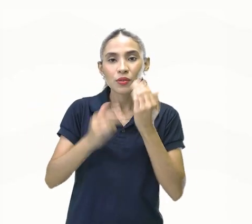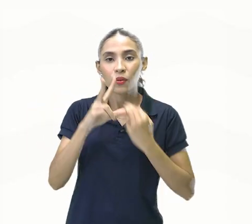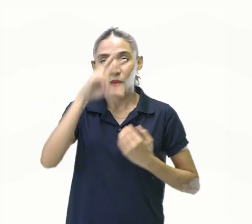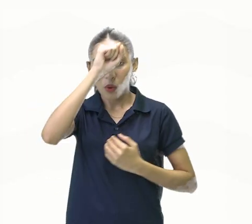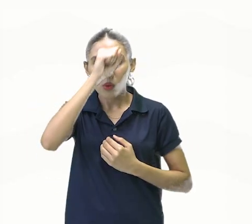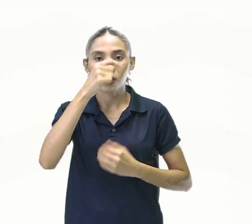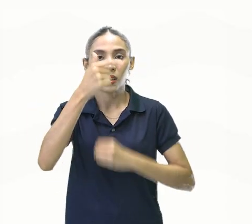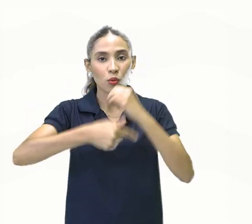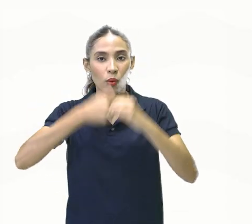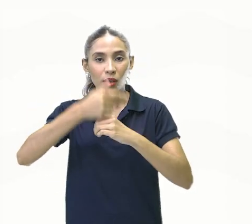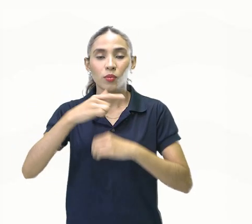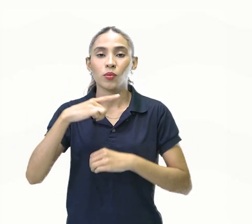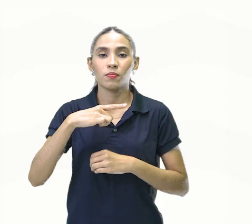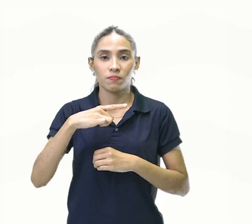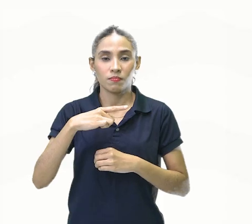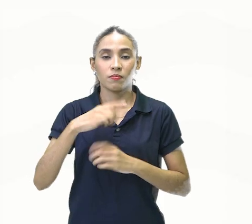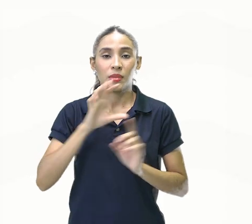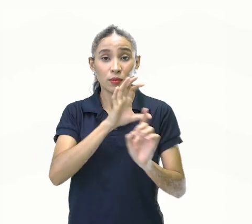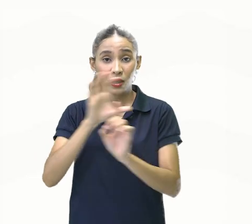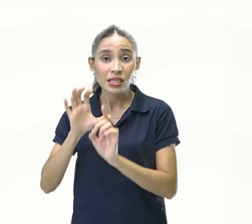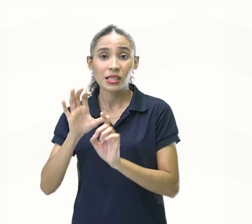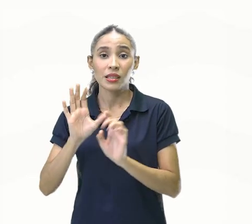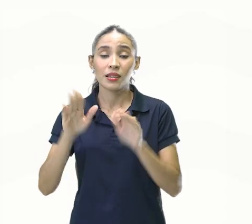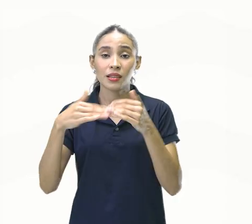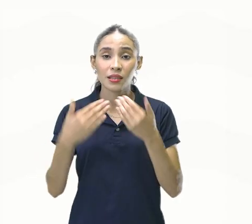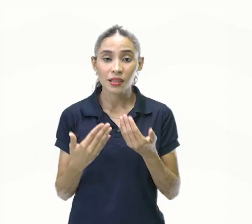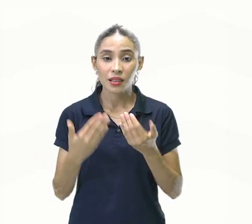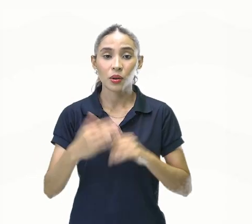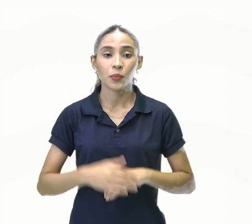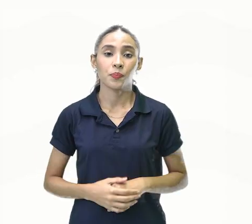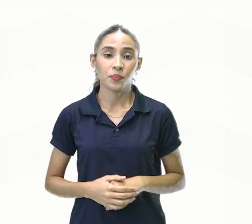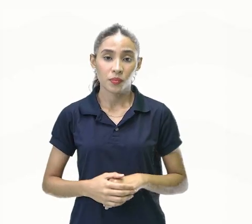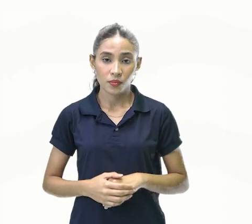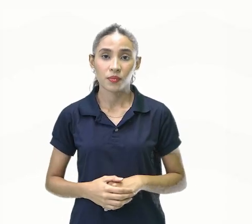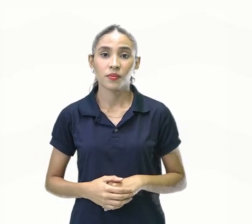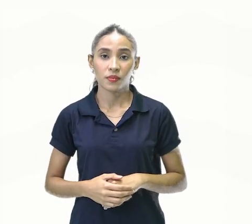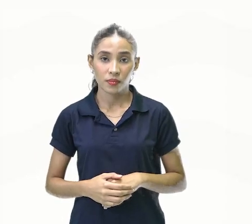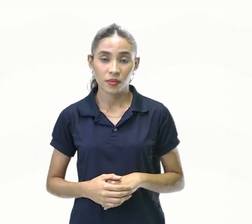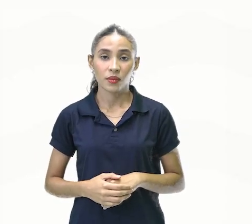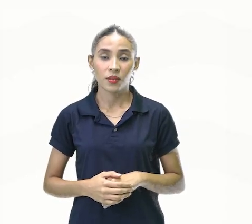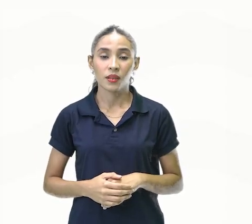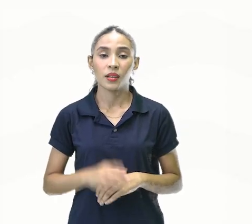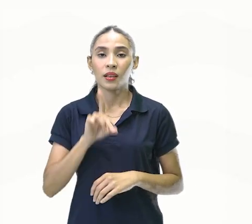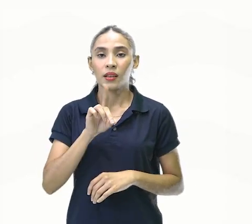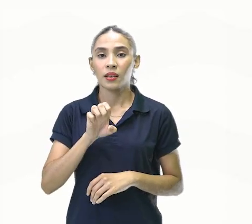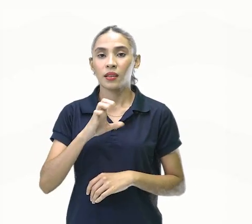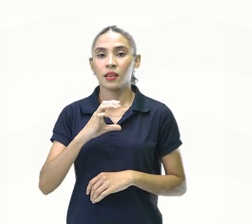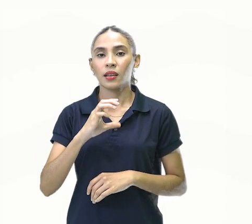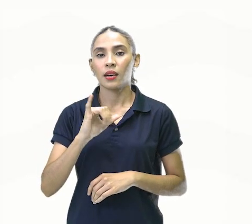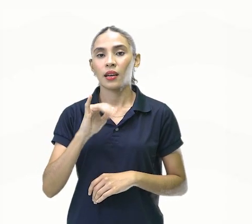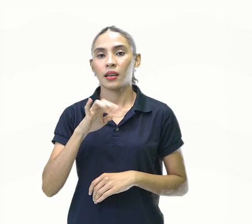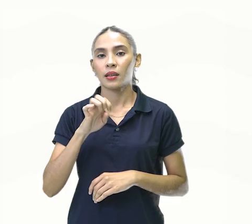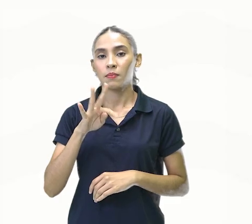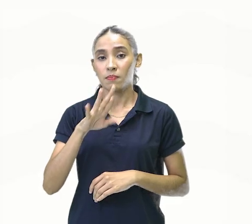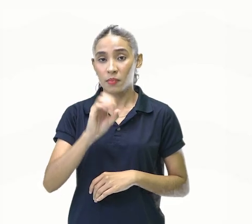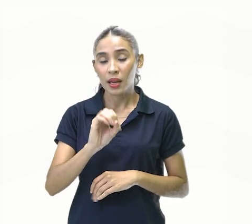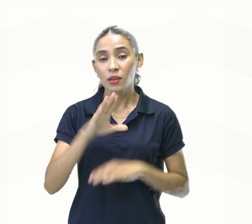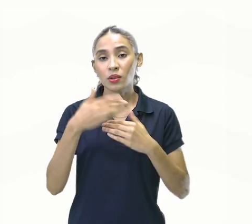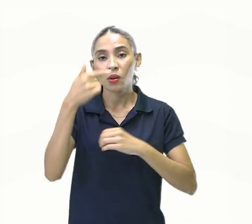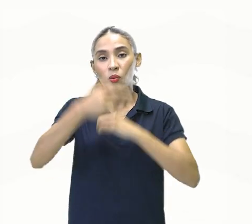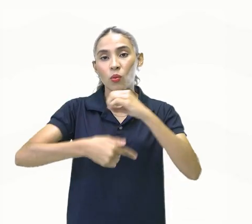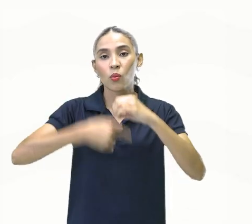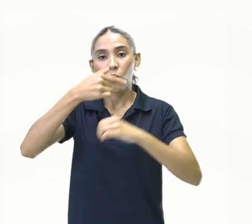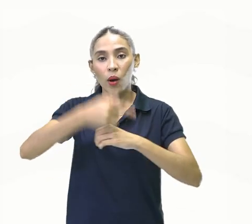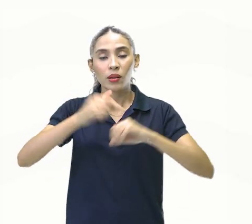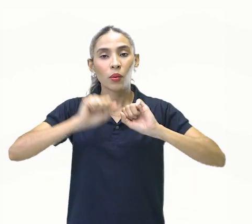o átomo sofre. Então, ao falar sobre o decaimento, o átomo, né,